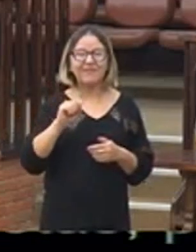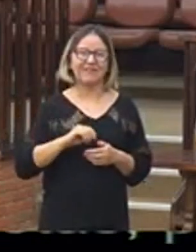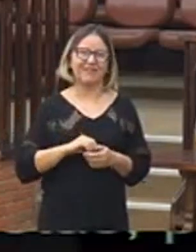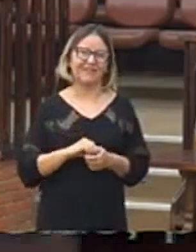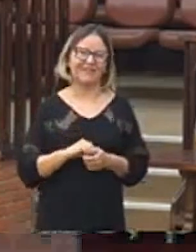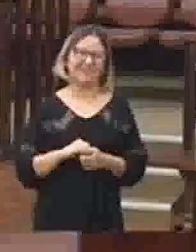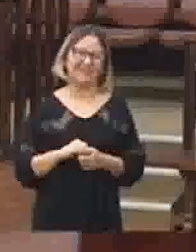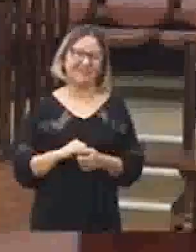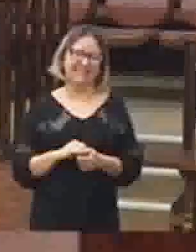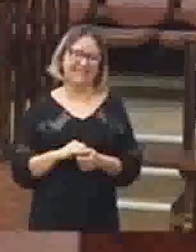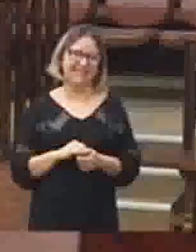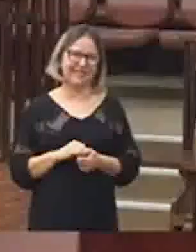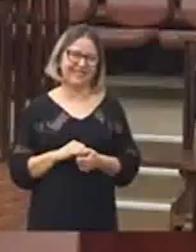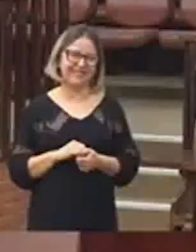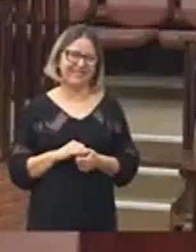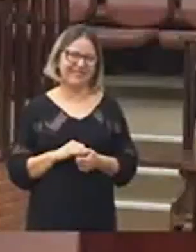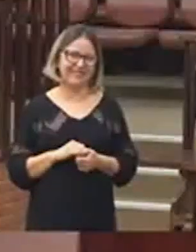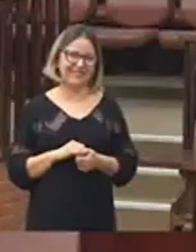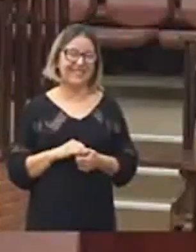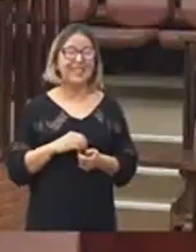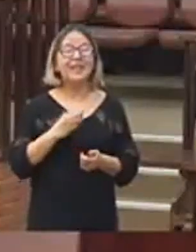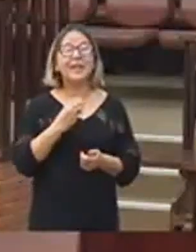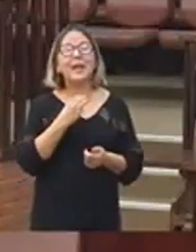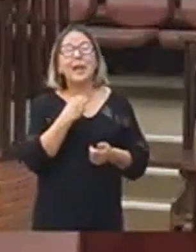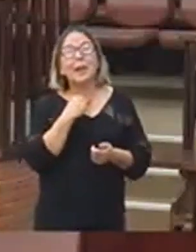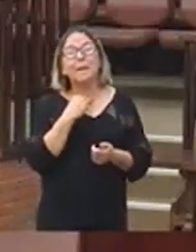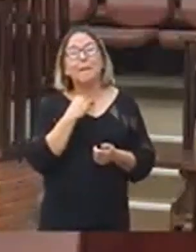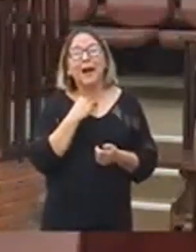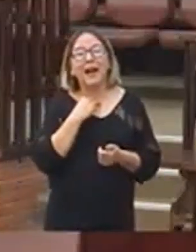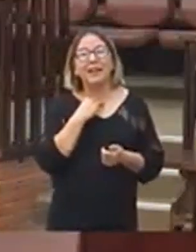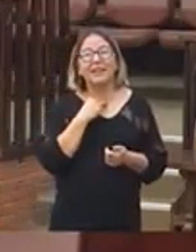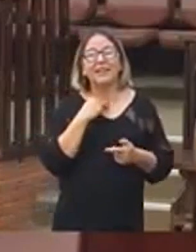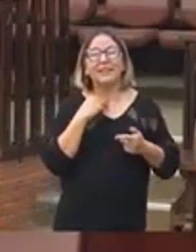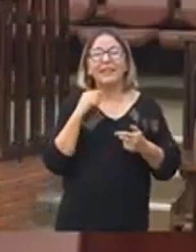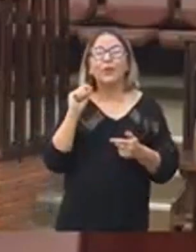Como é que elas disseram? Se tu estivesses aqui.